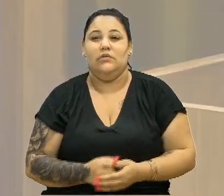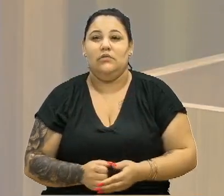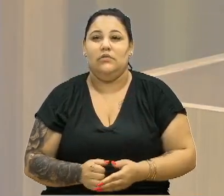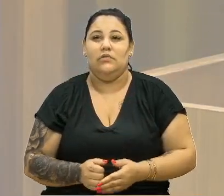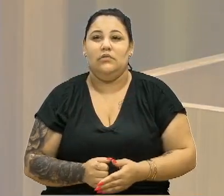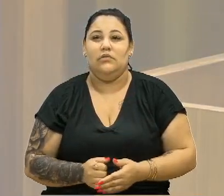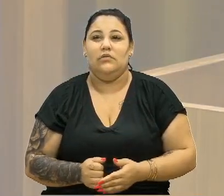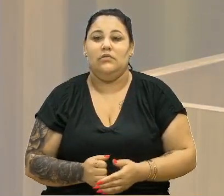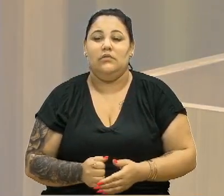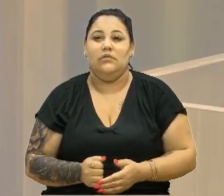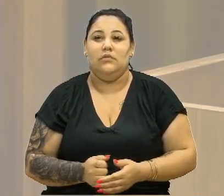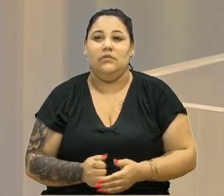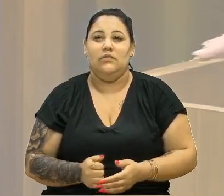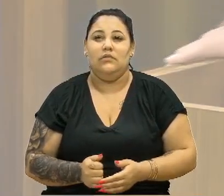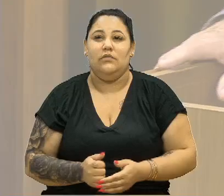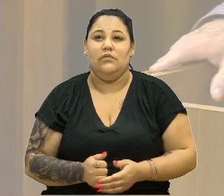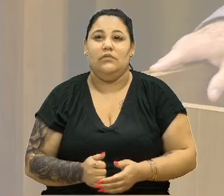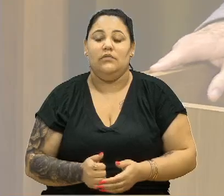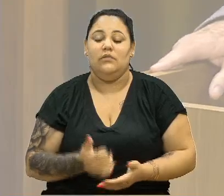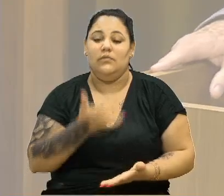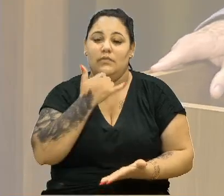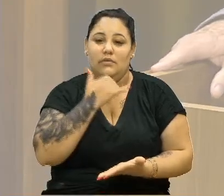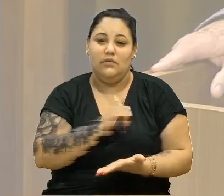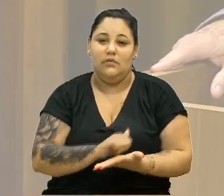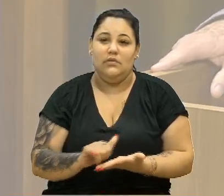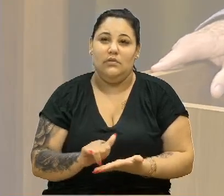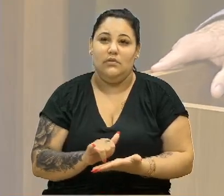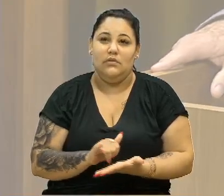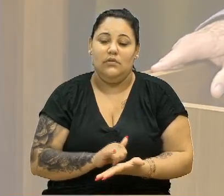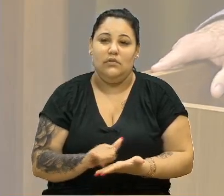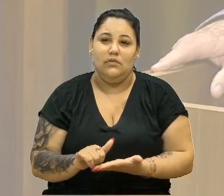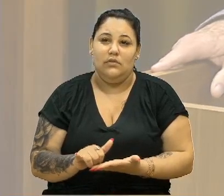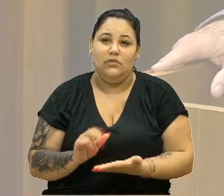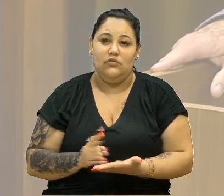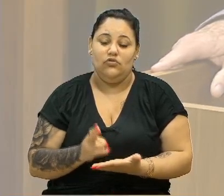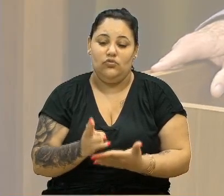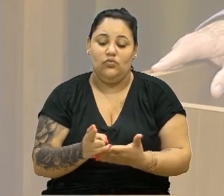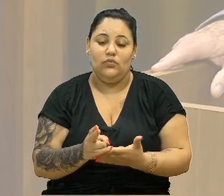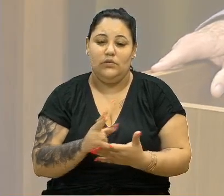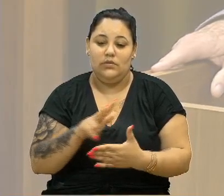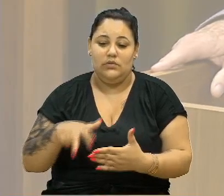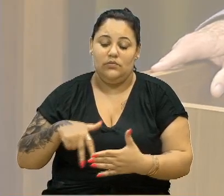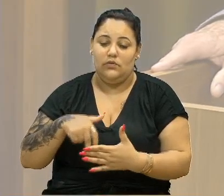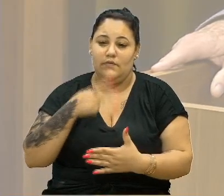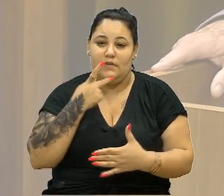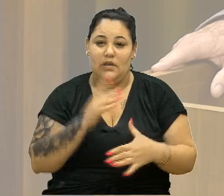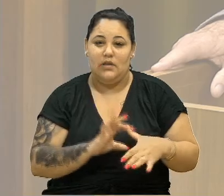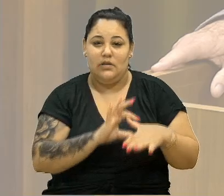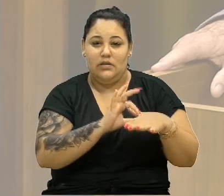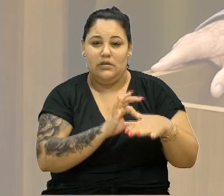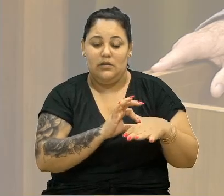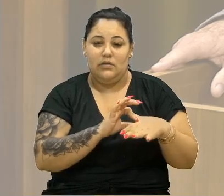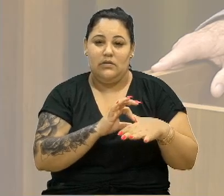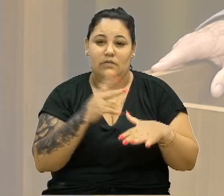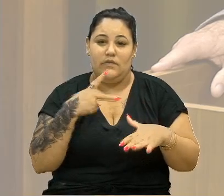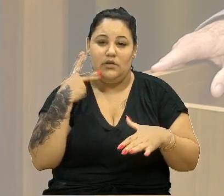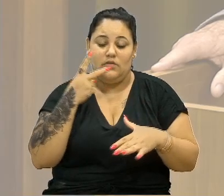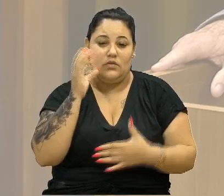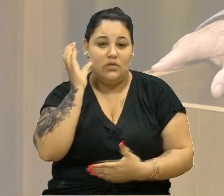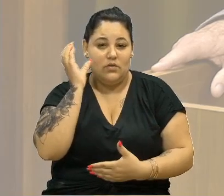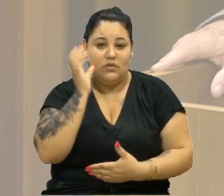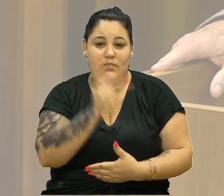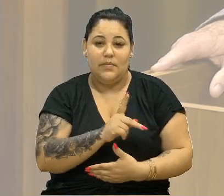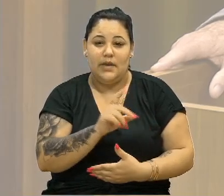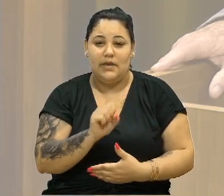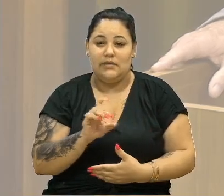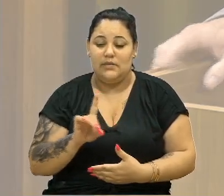Segue, perdão, vereador, segue na tribuna. Encerrar, Só um minutinho. Segue na tribuna em declaração de líder, vereador Cadore, bancada do